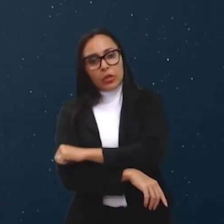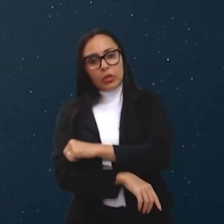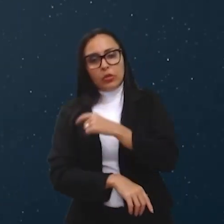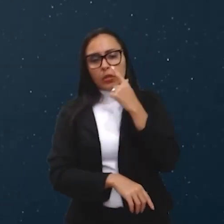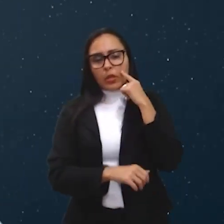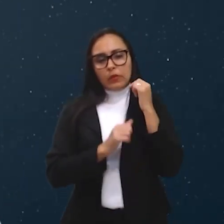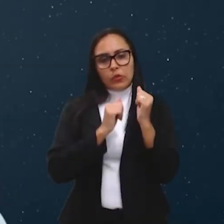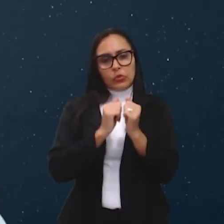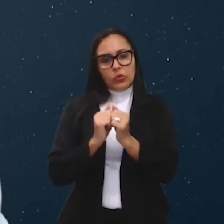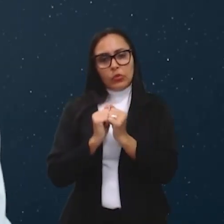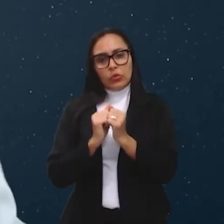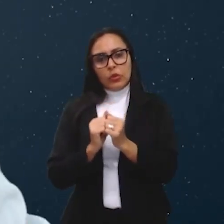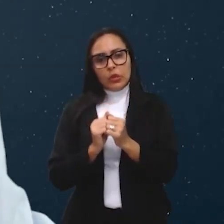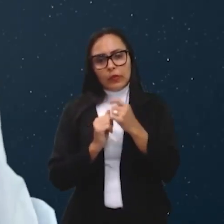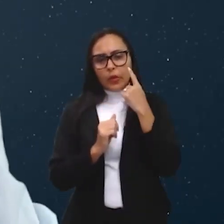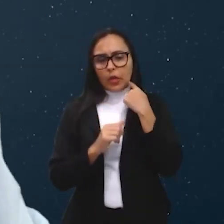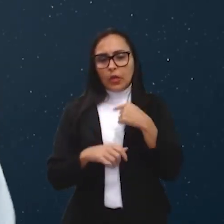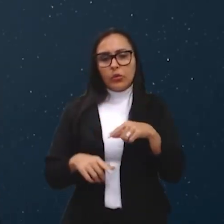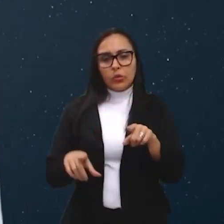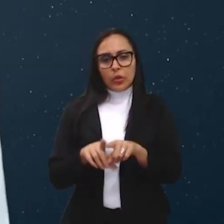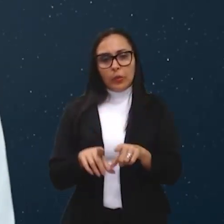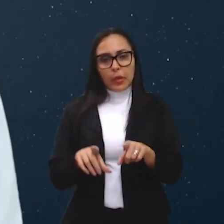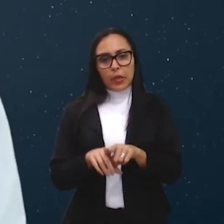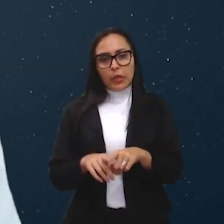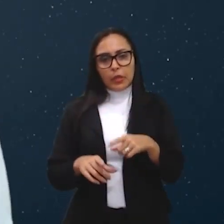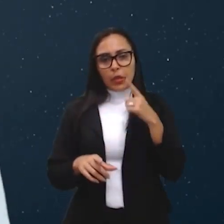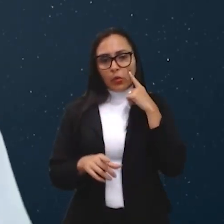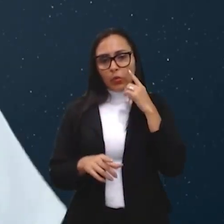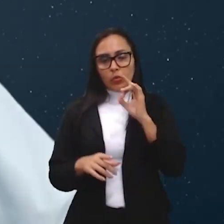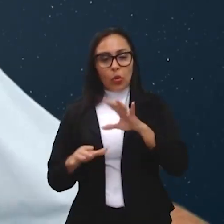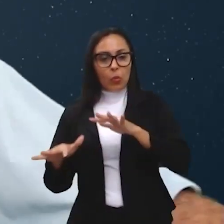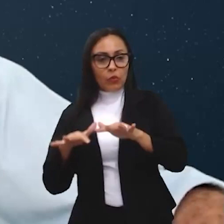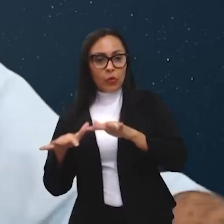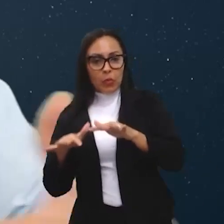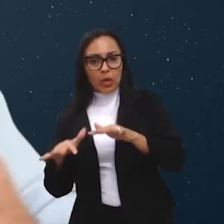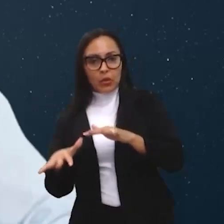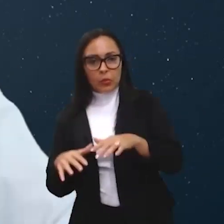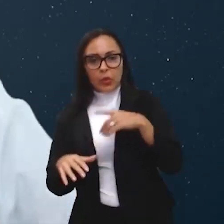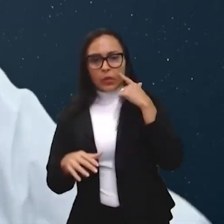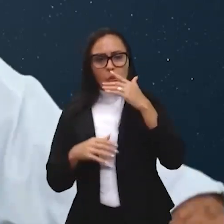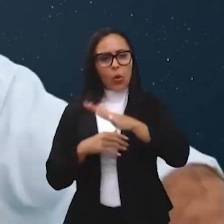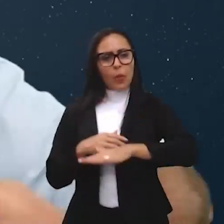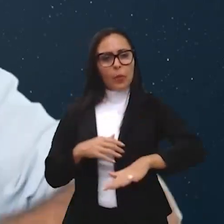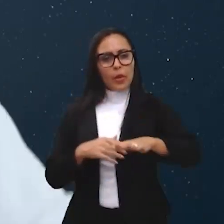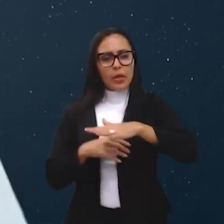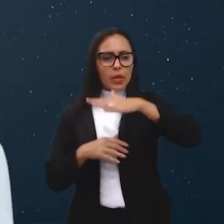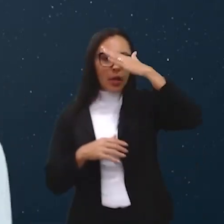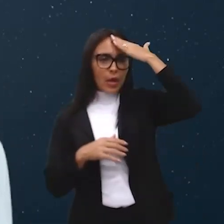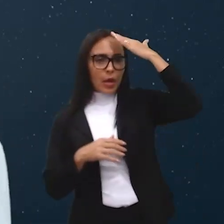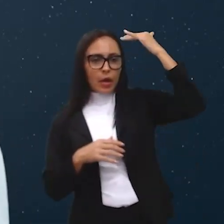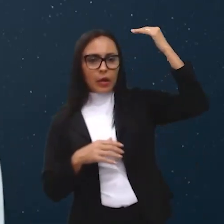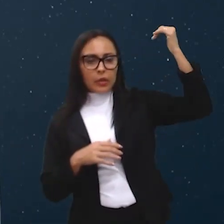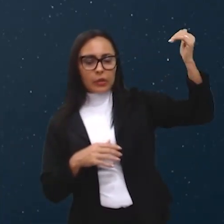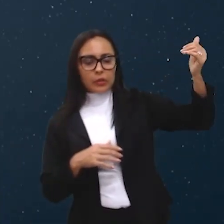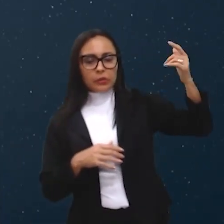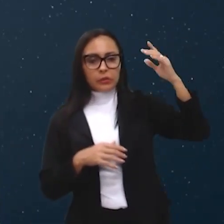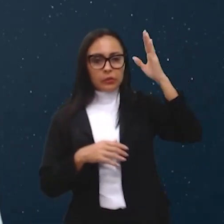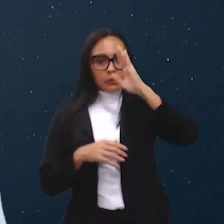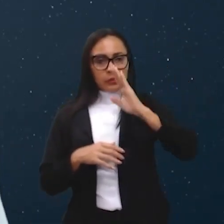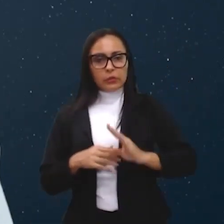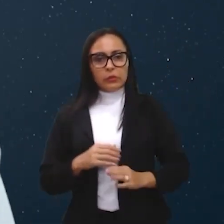conosco. E veio também não só lançar o movimento e conhecer o ambiente artístico do Brasil,